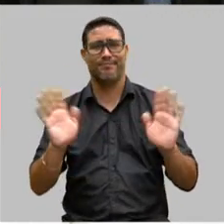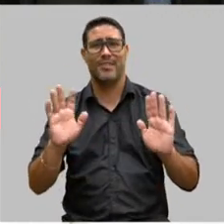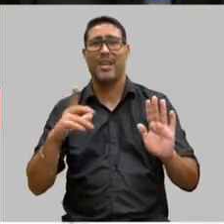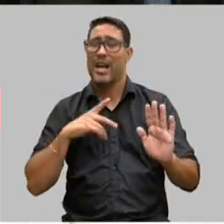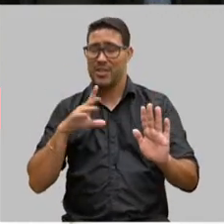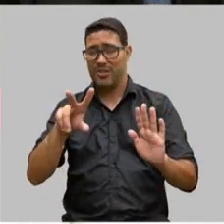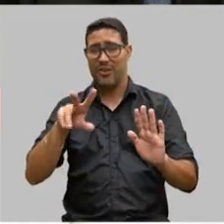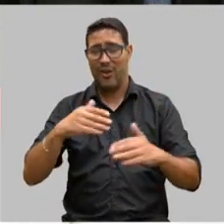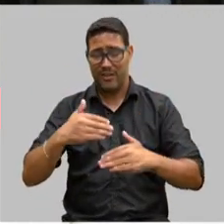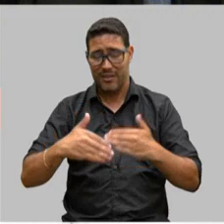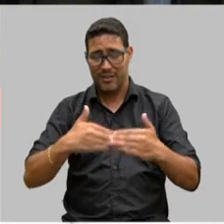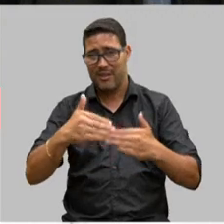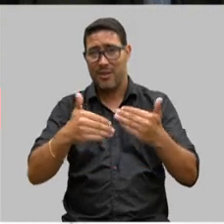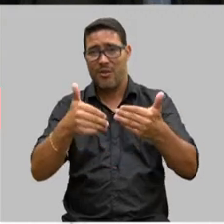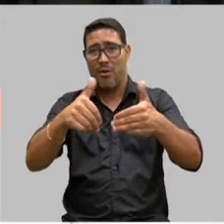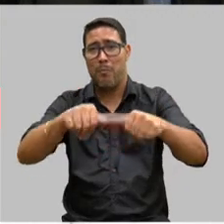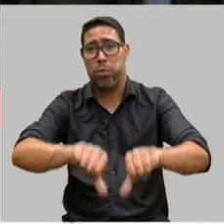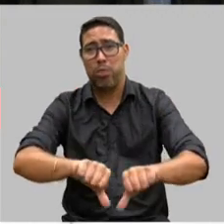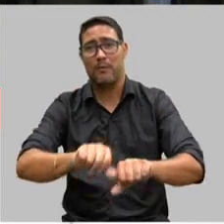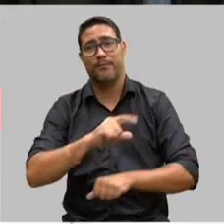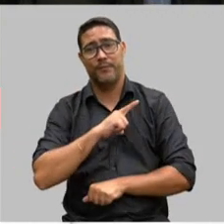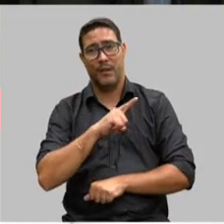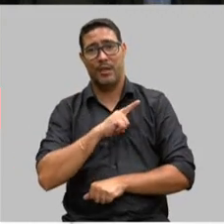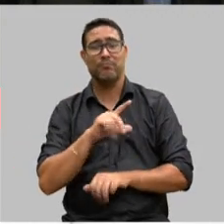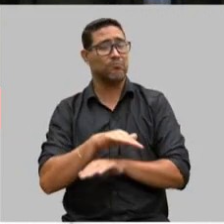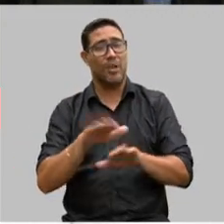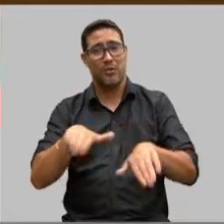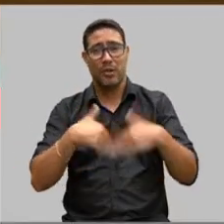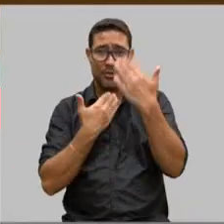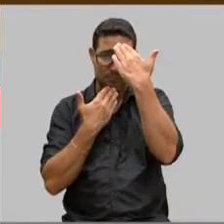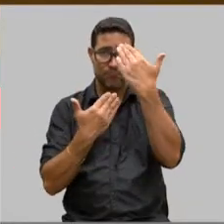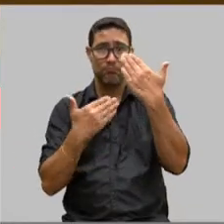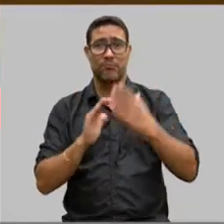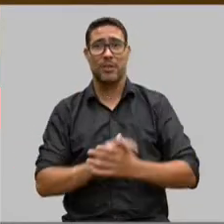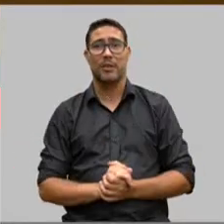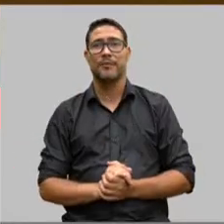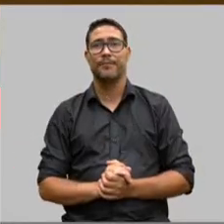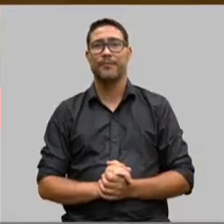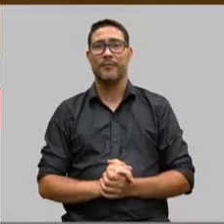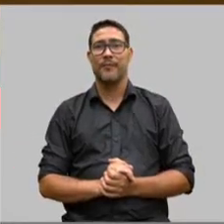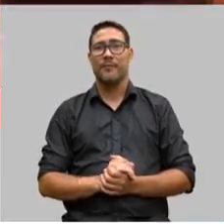abismo. Então, é isso. Muito obrigado. Vamos lá.